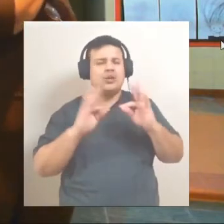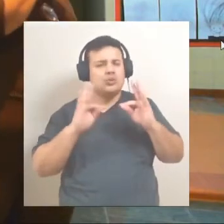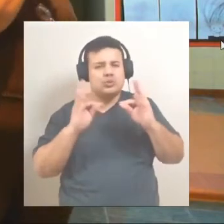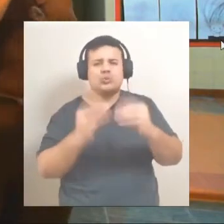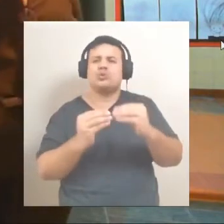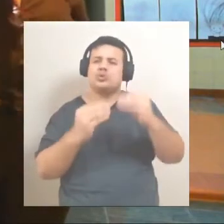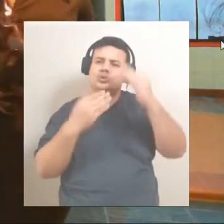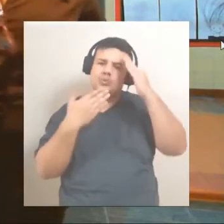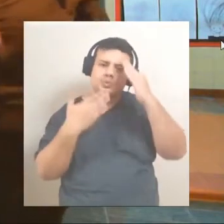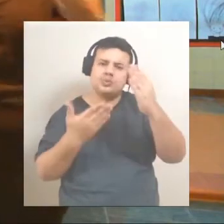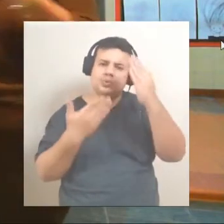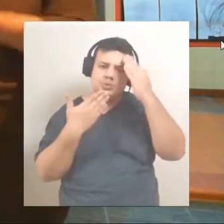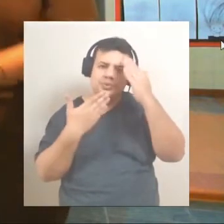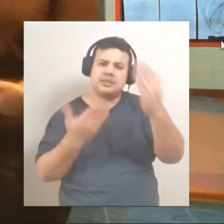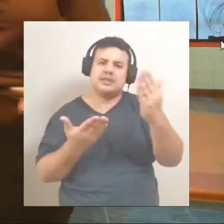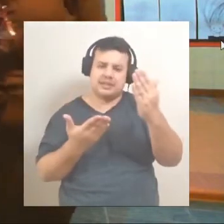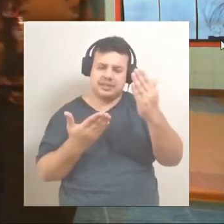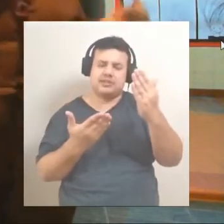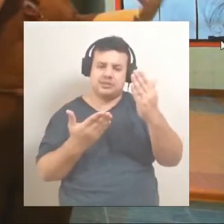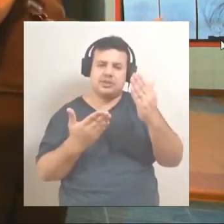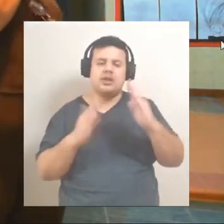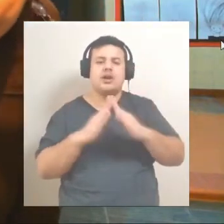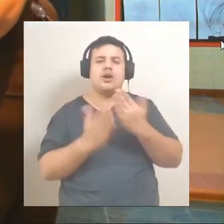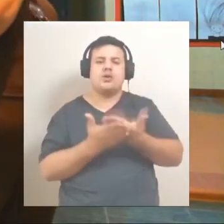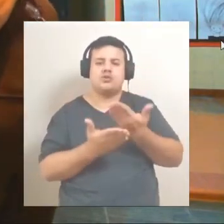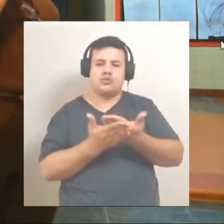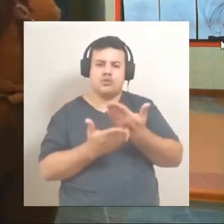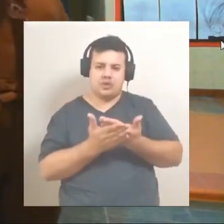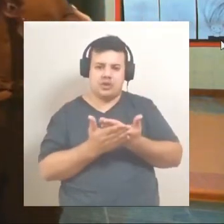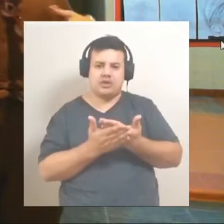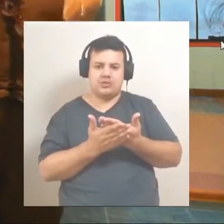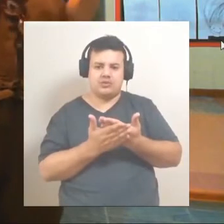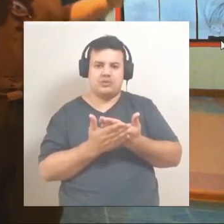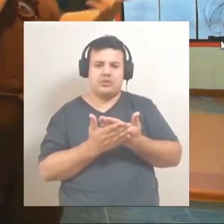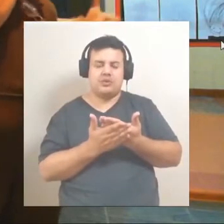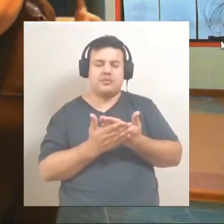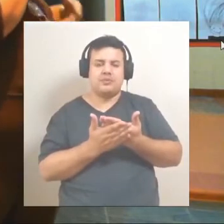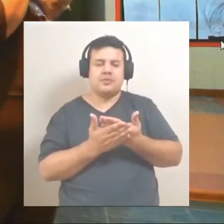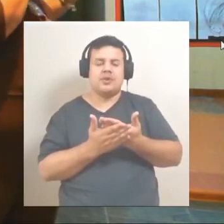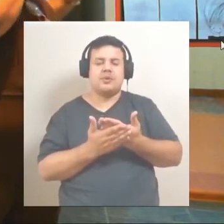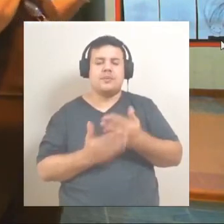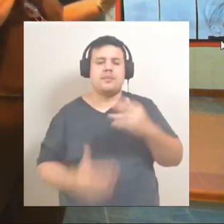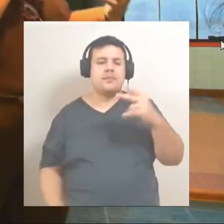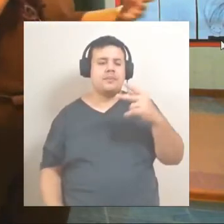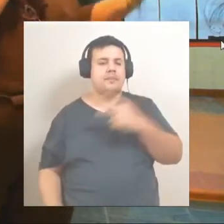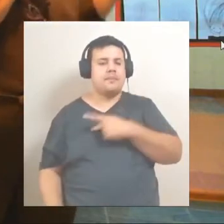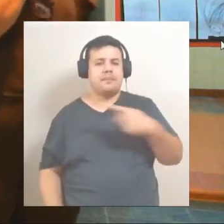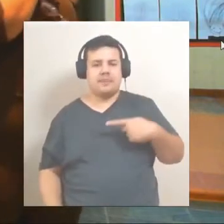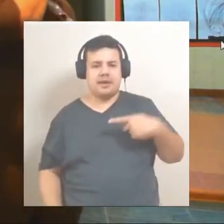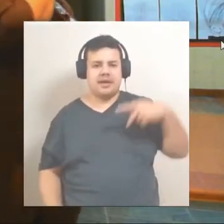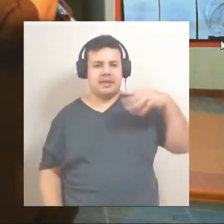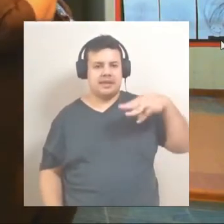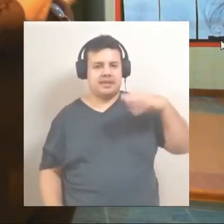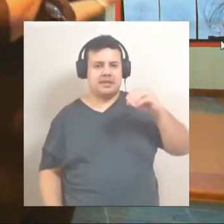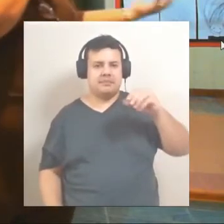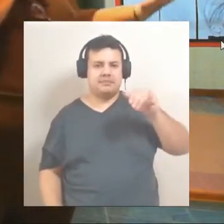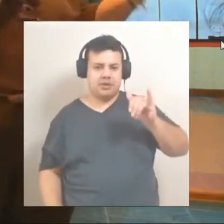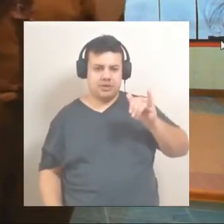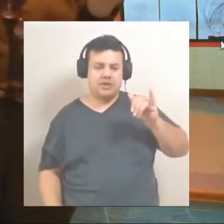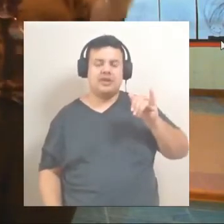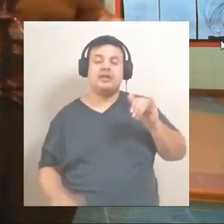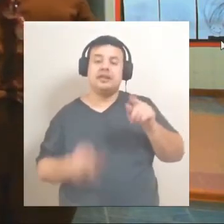muito obrigada, a minha gratidão ao Colégio Padre Moy também, porque muitas vezes a nossa comissão de frente ensaiou